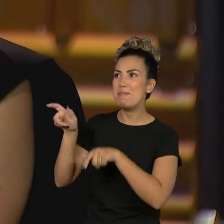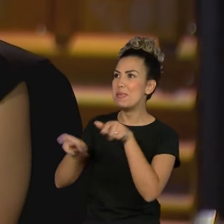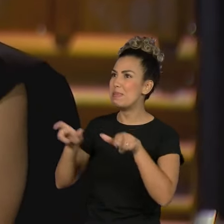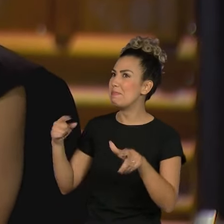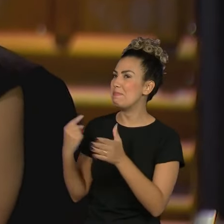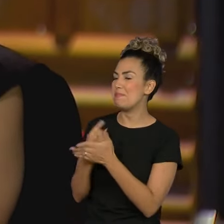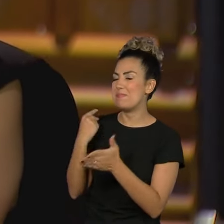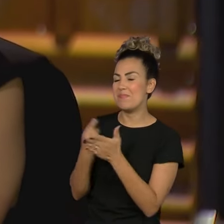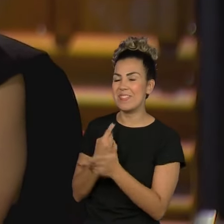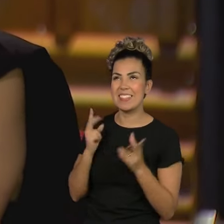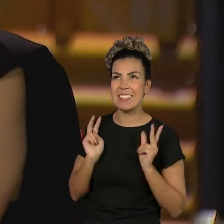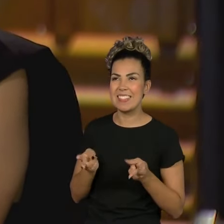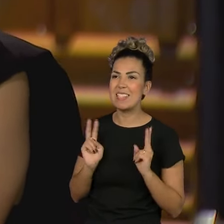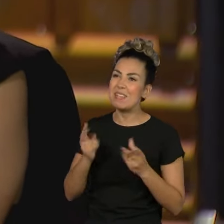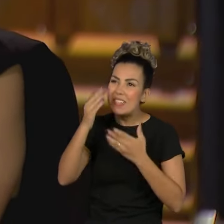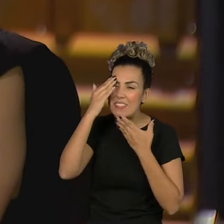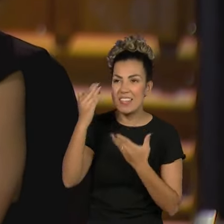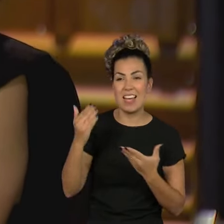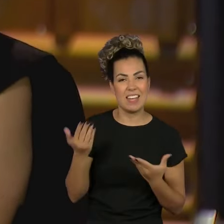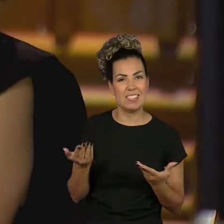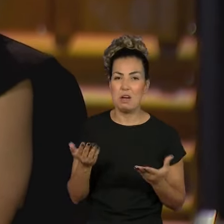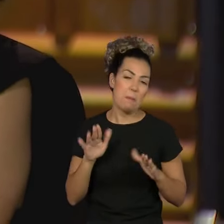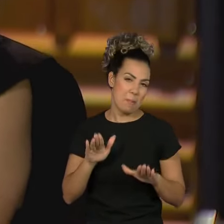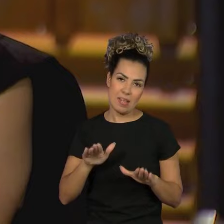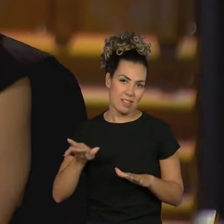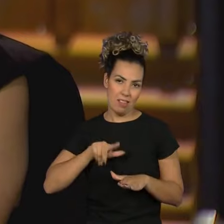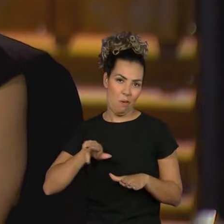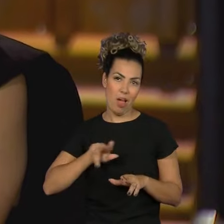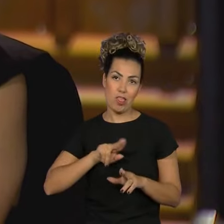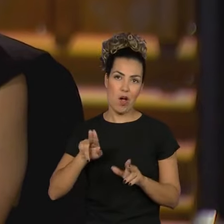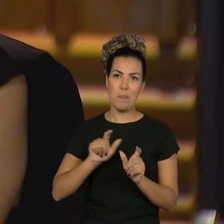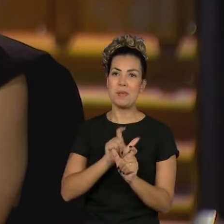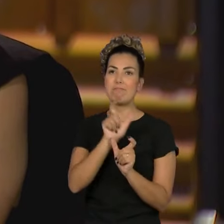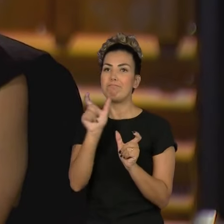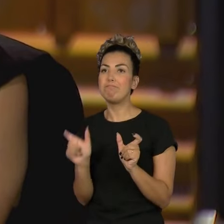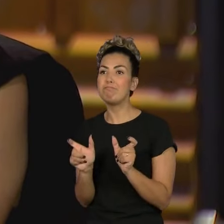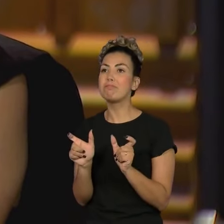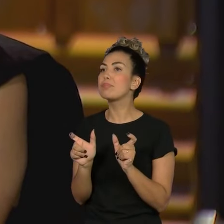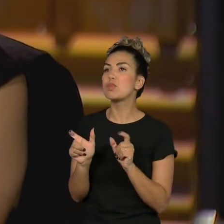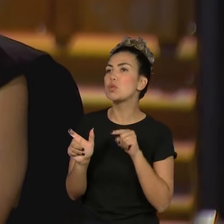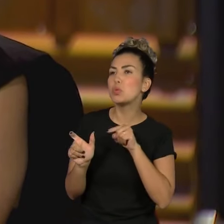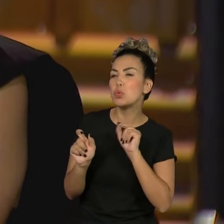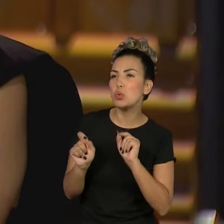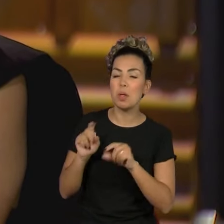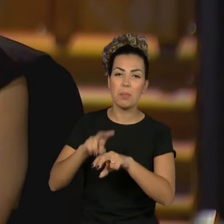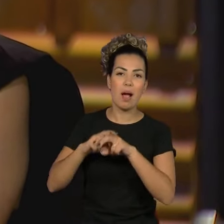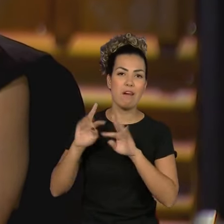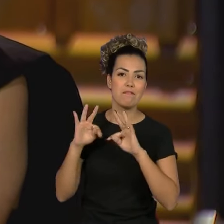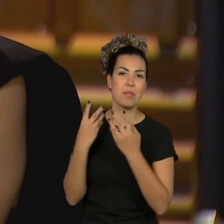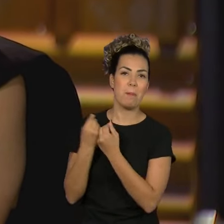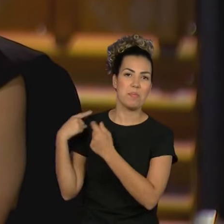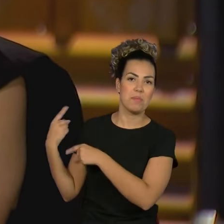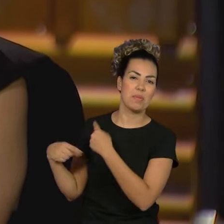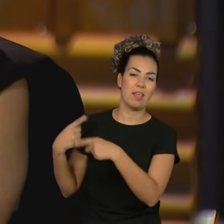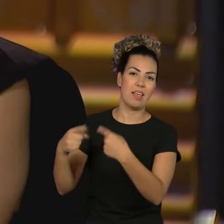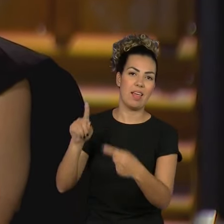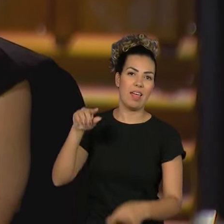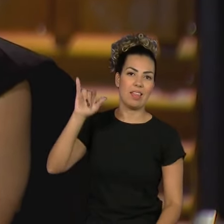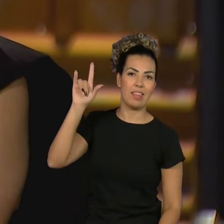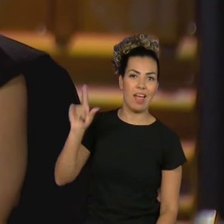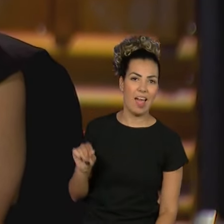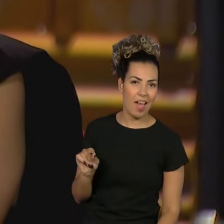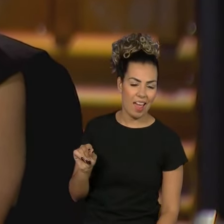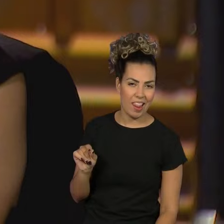adorei agradeço eh não Evangelista vem eh da da minha família de imigração italiana era